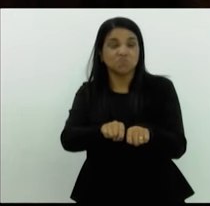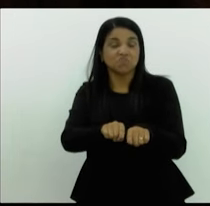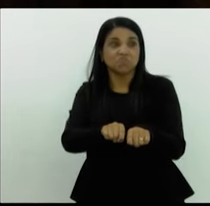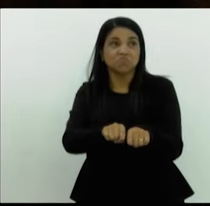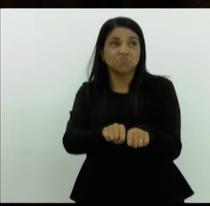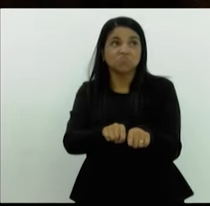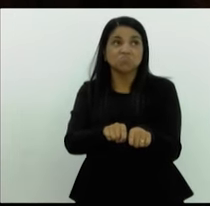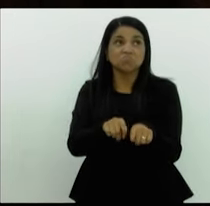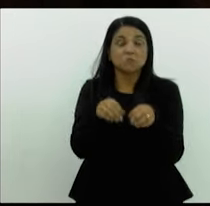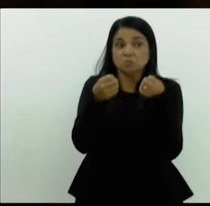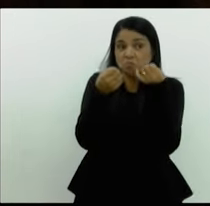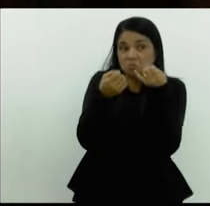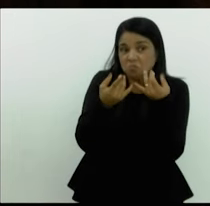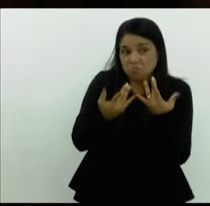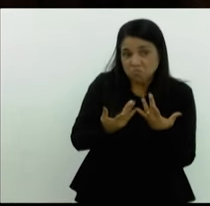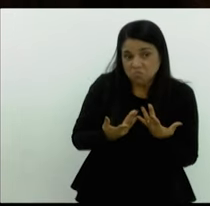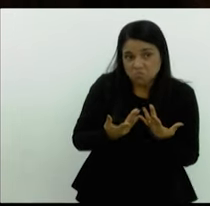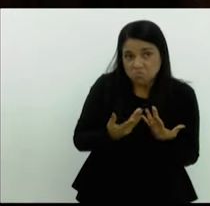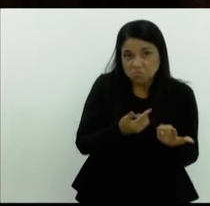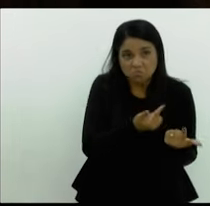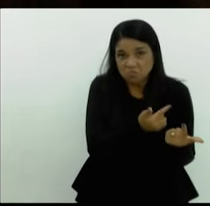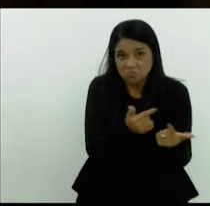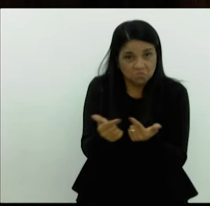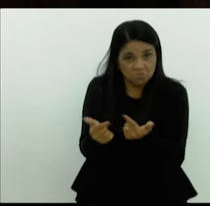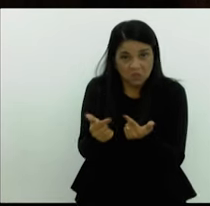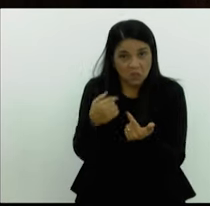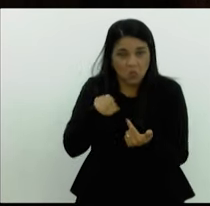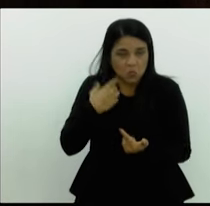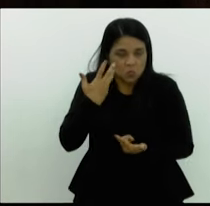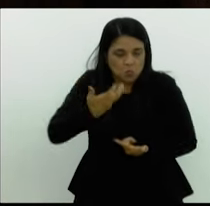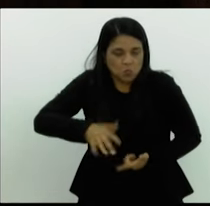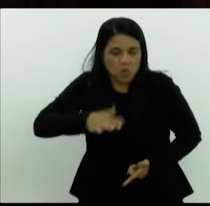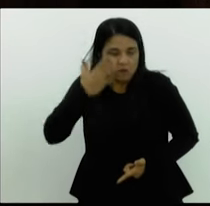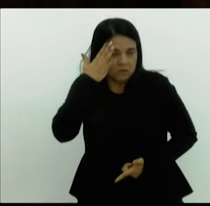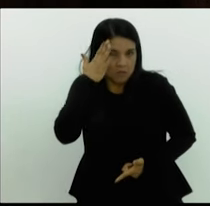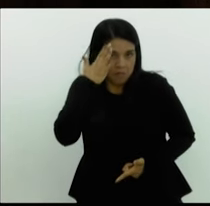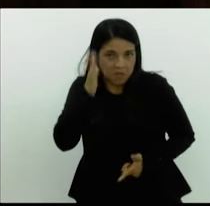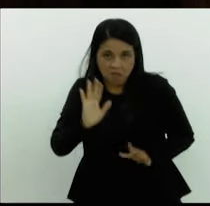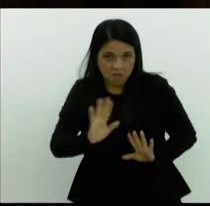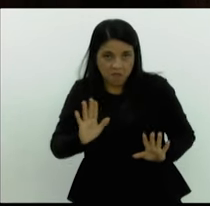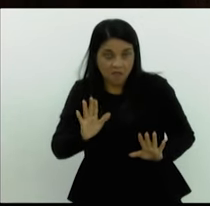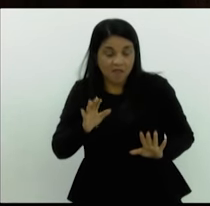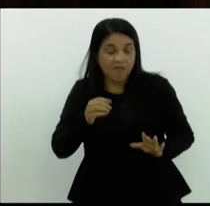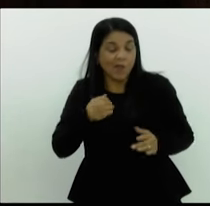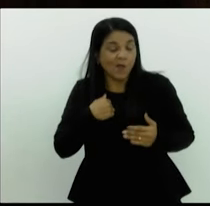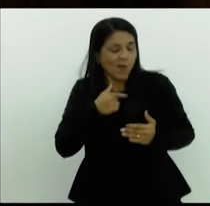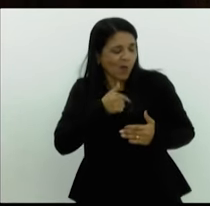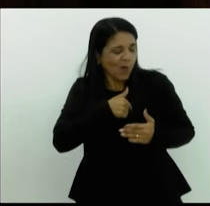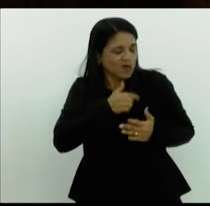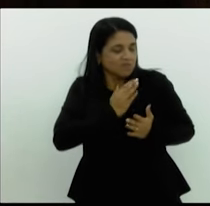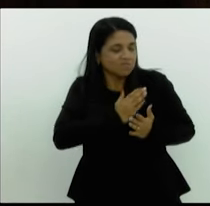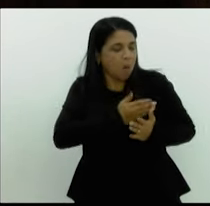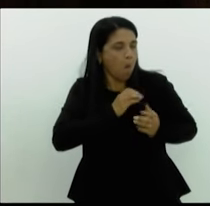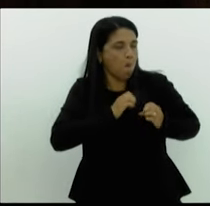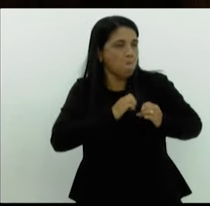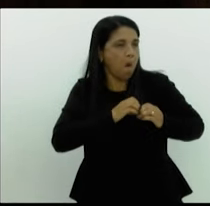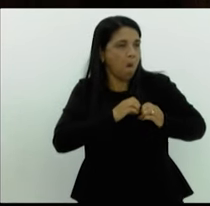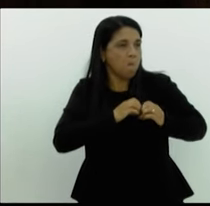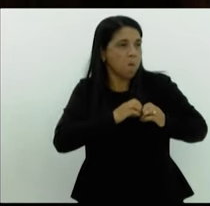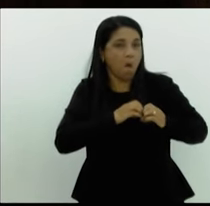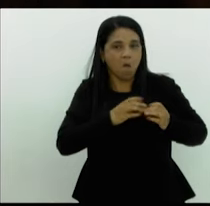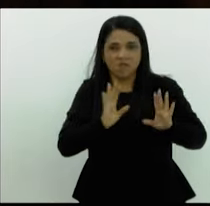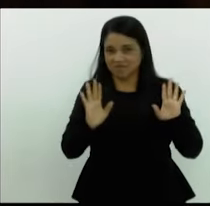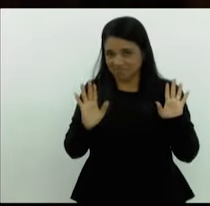inexplicavelmente, também não quero saber quais os motivos, é o dono do seu coração. E, a partir